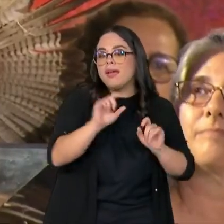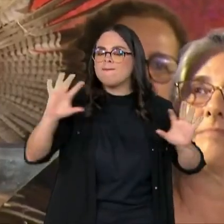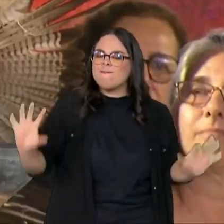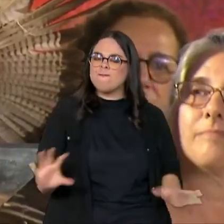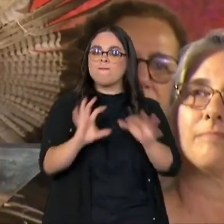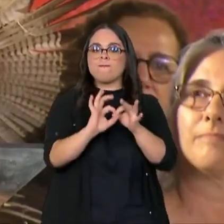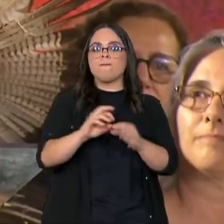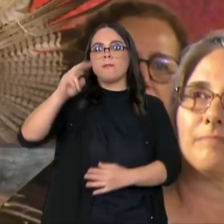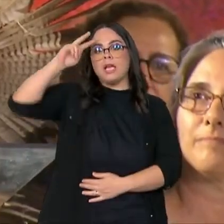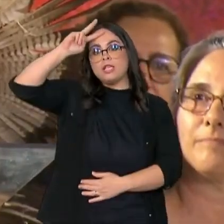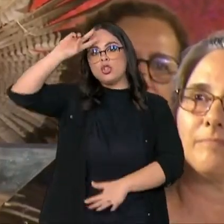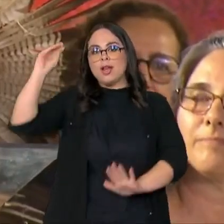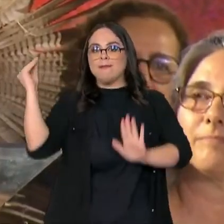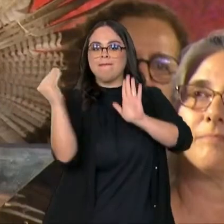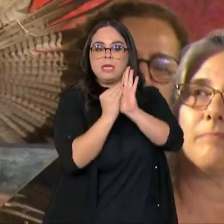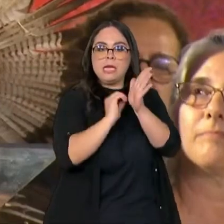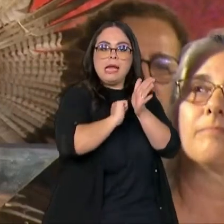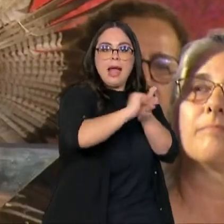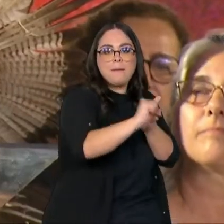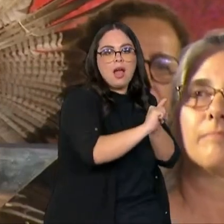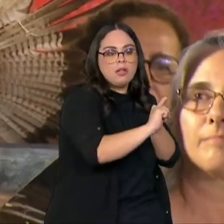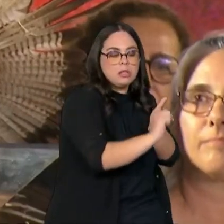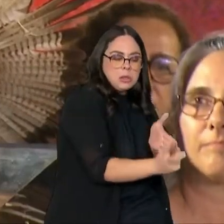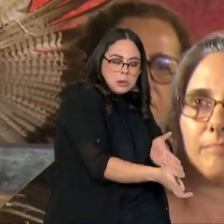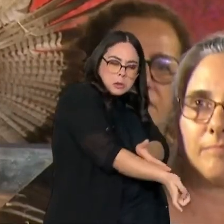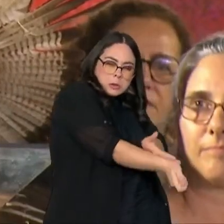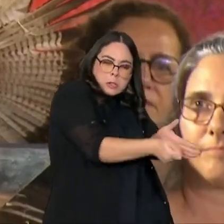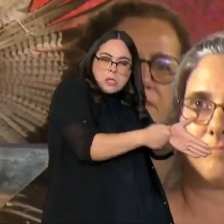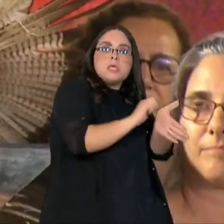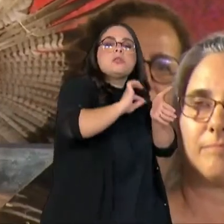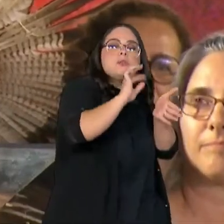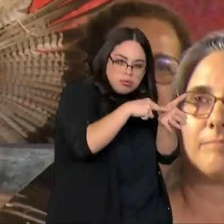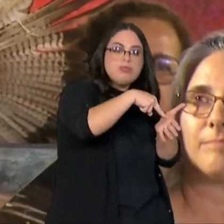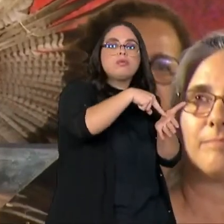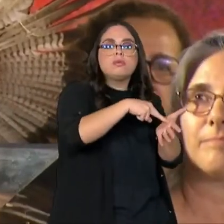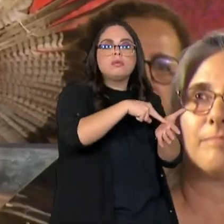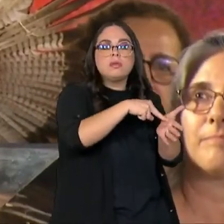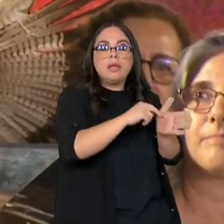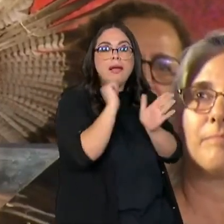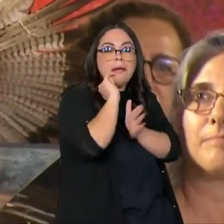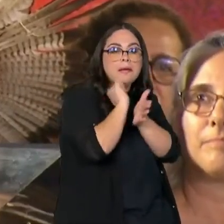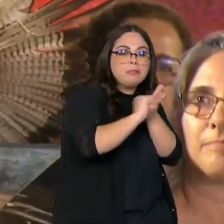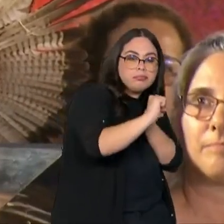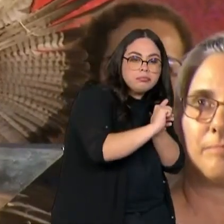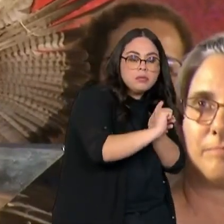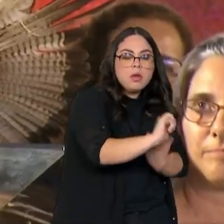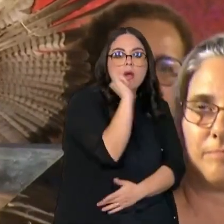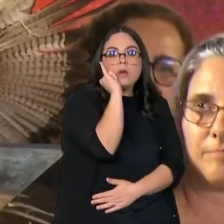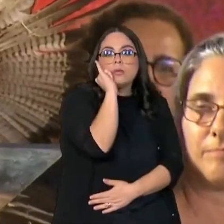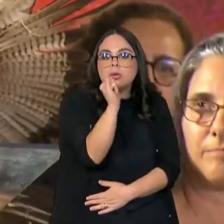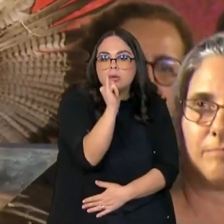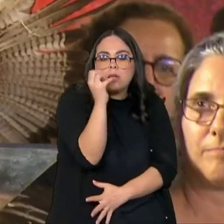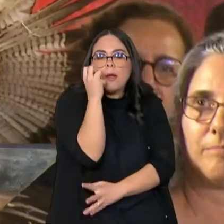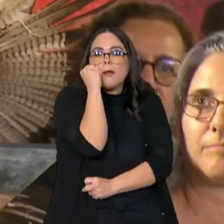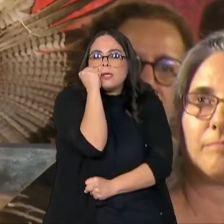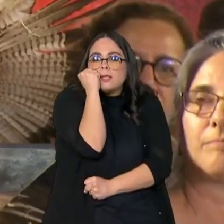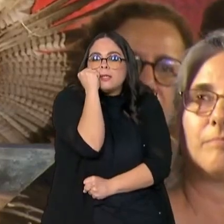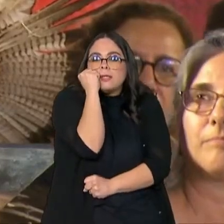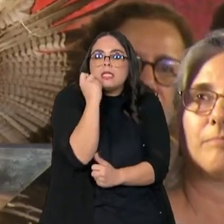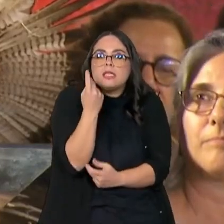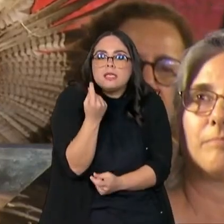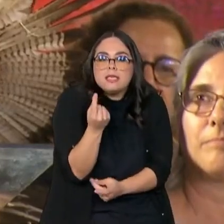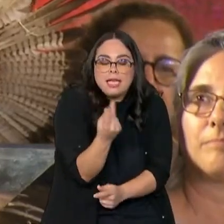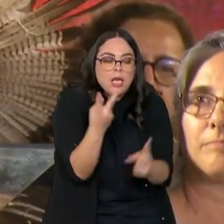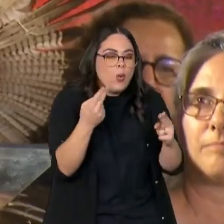de uma história que foi apagada, uma história que precisa ser contada e preservada, assim como